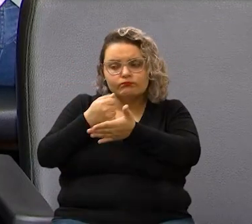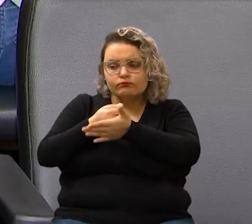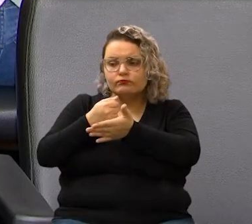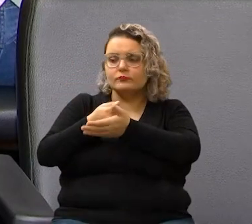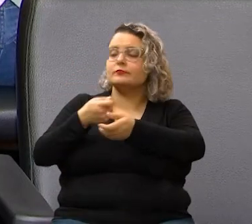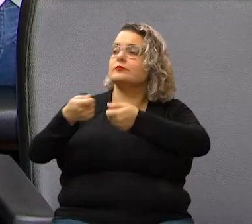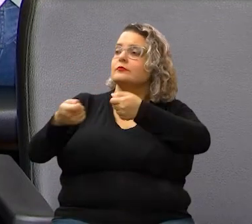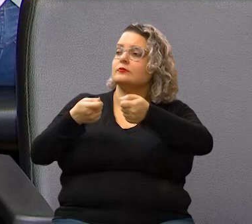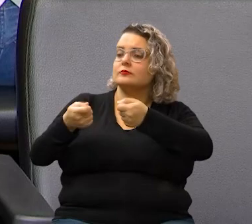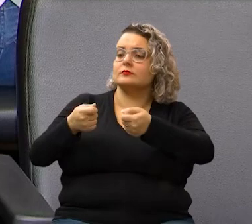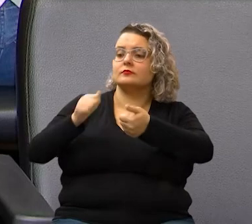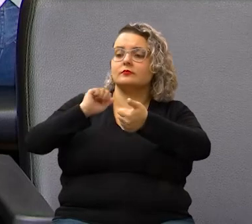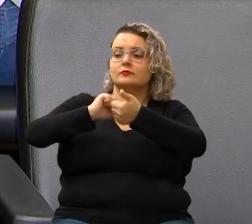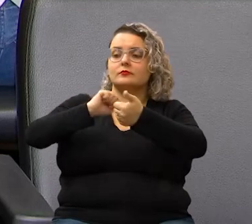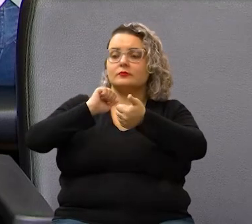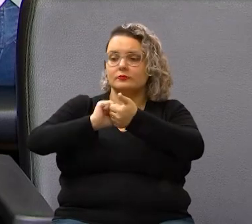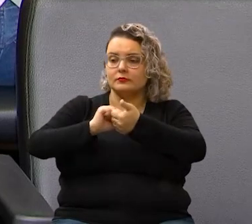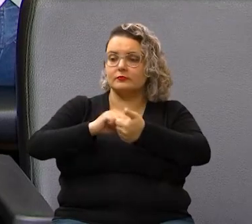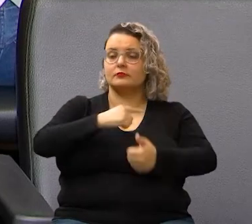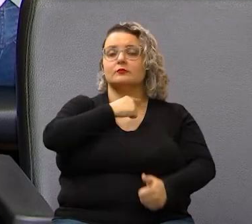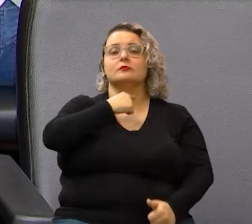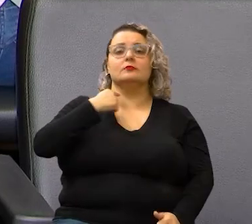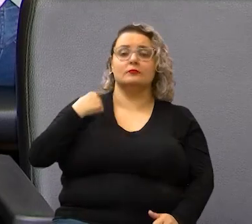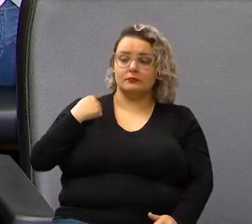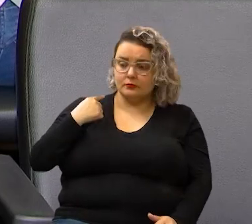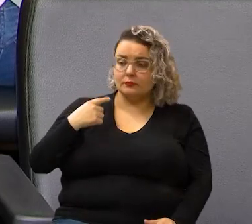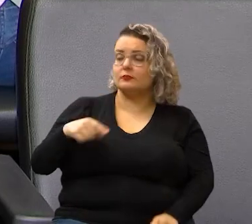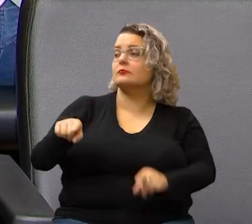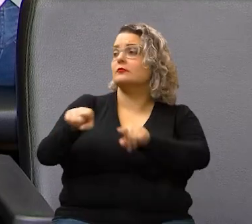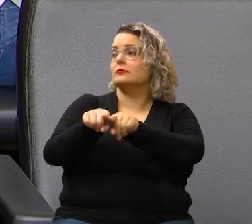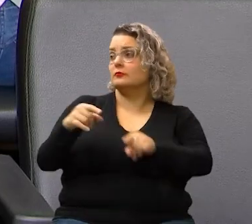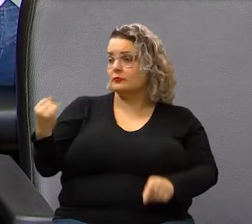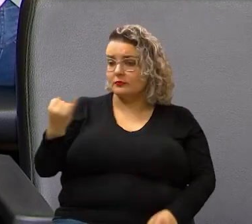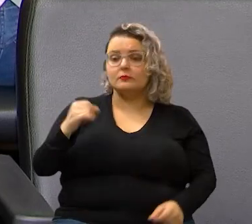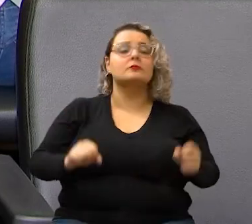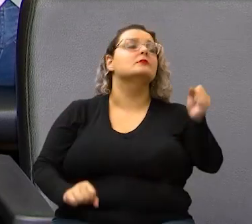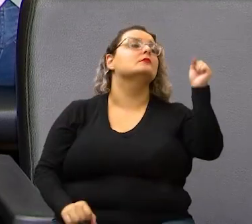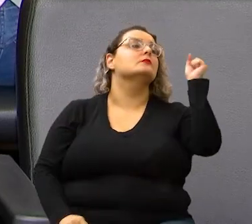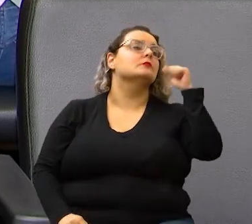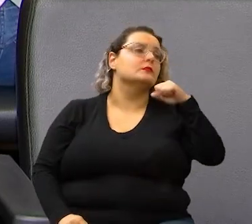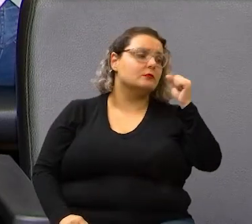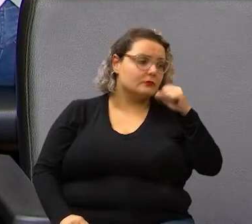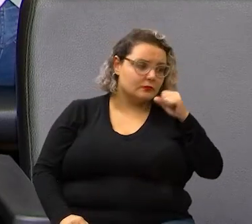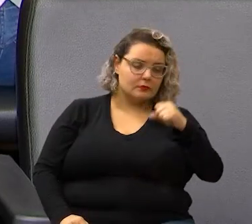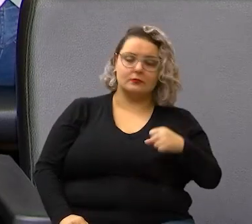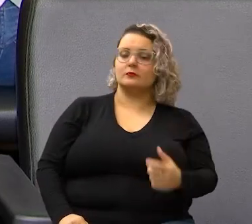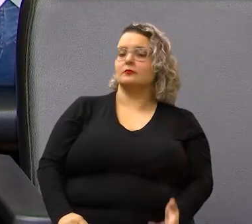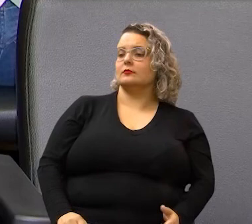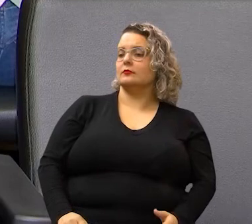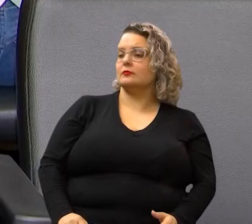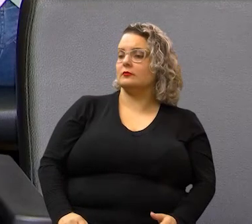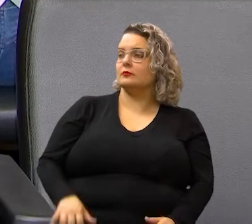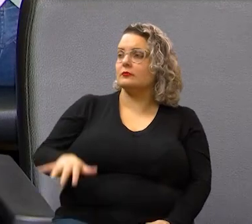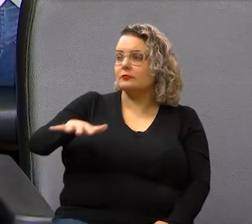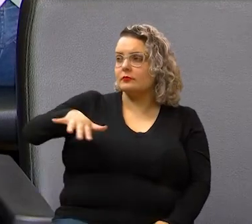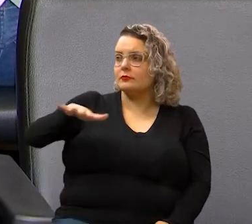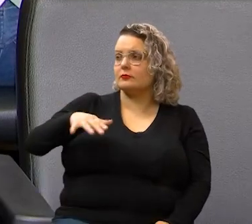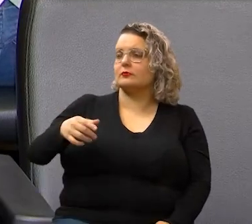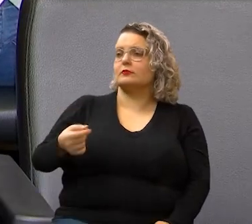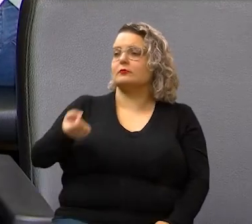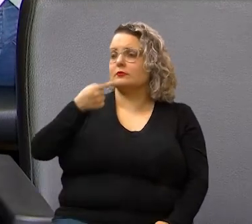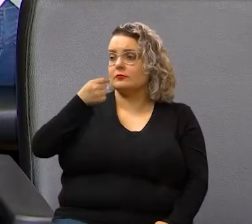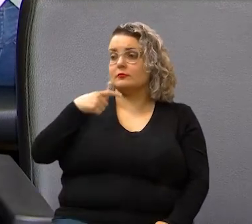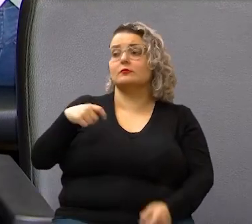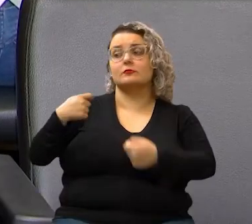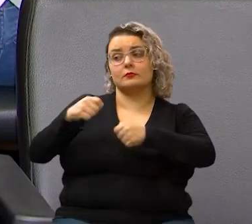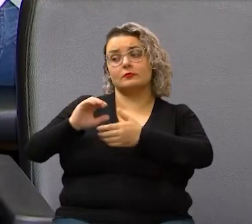triagem, controle de qualidade, prazo de validade, que também é muito importante. Então você destina